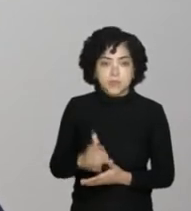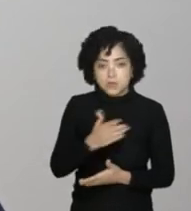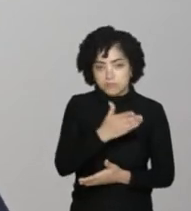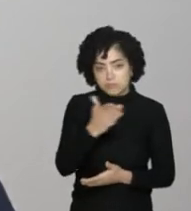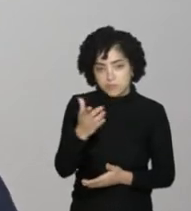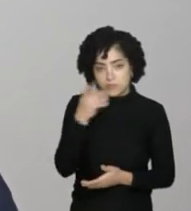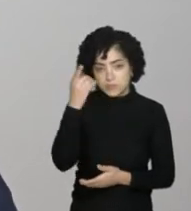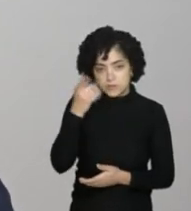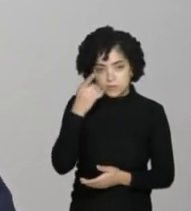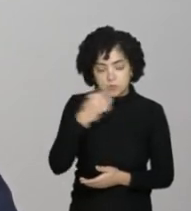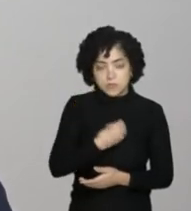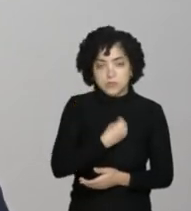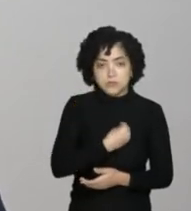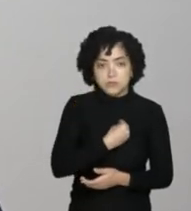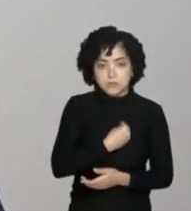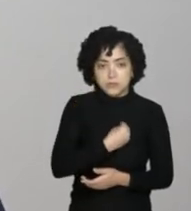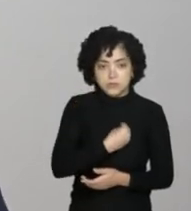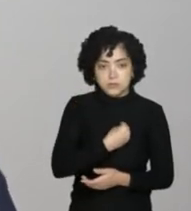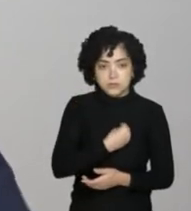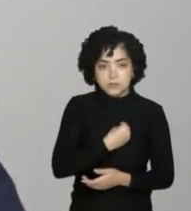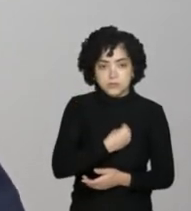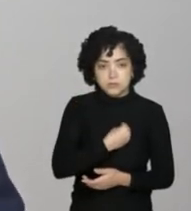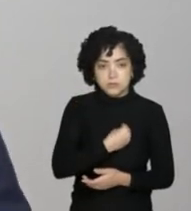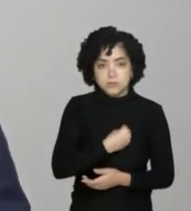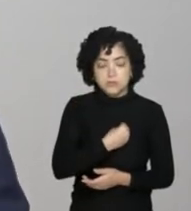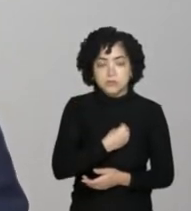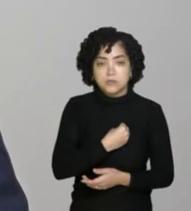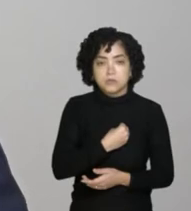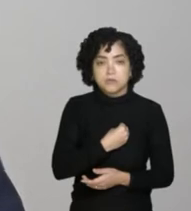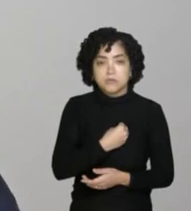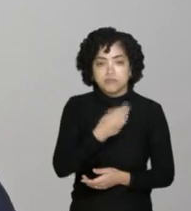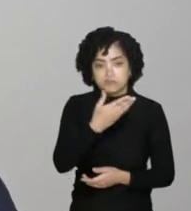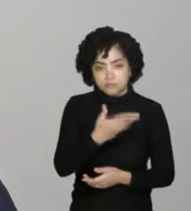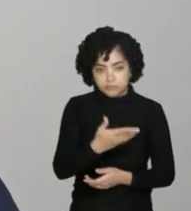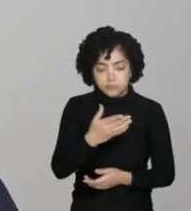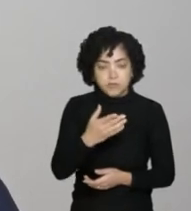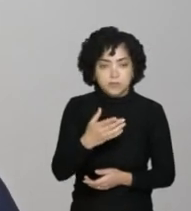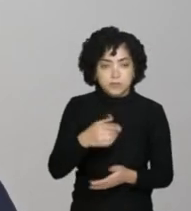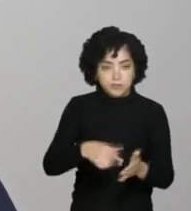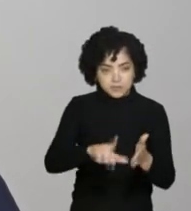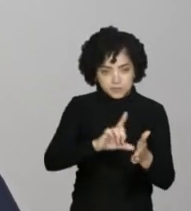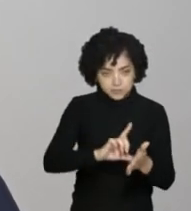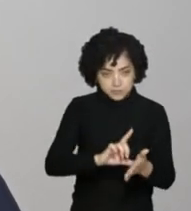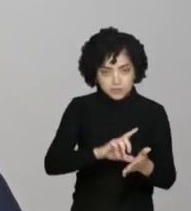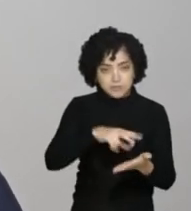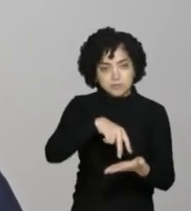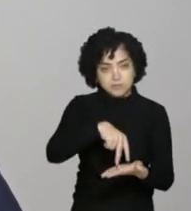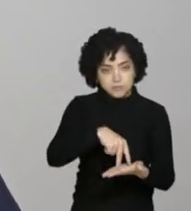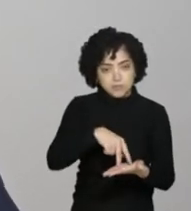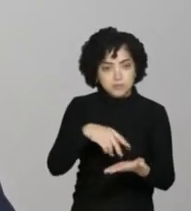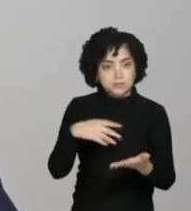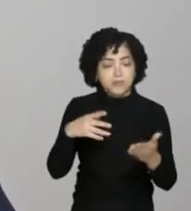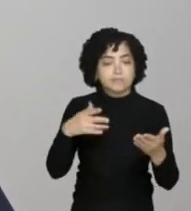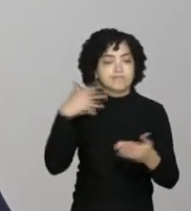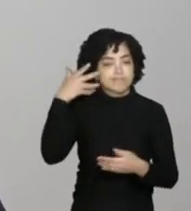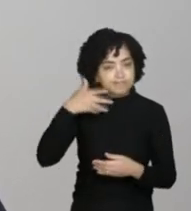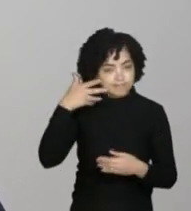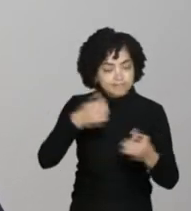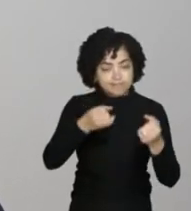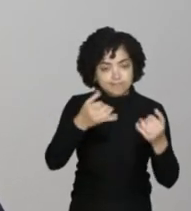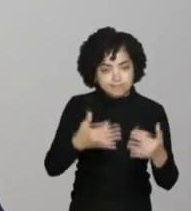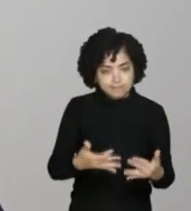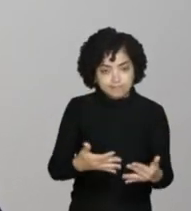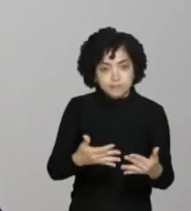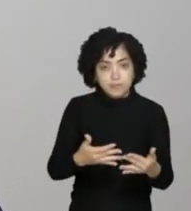deputados, deputado Osmar Vicentini, que acabou de se pronunciar, e quero aproveitar a sua